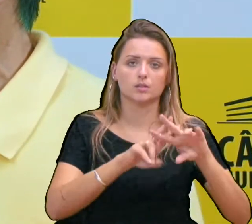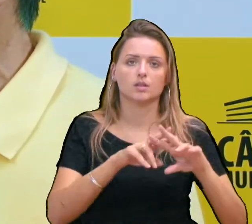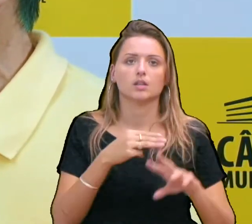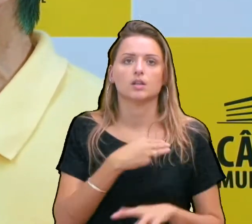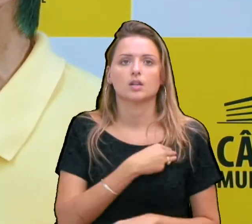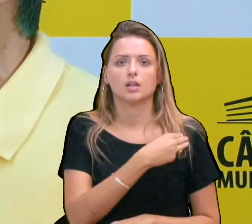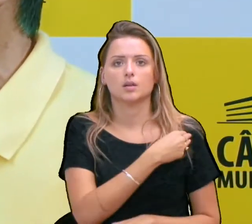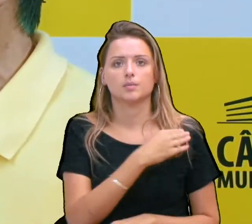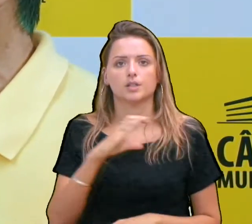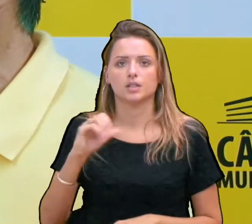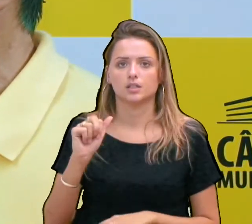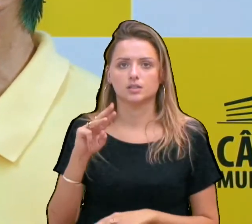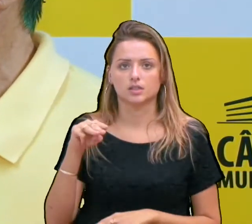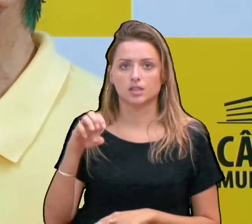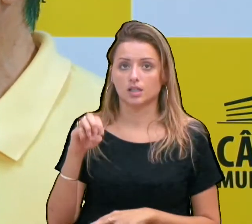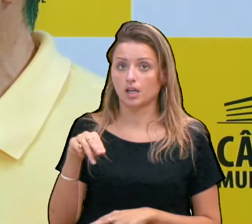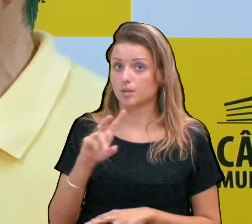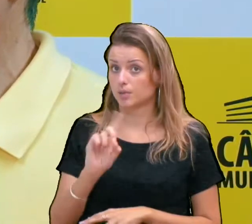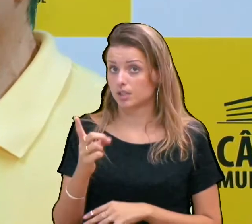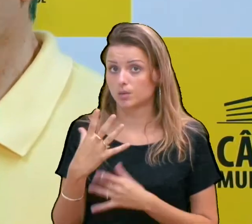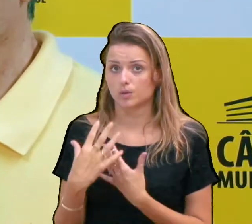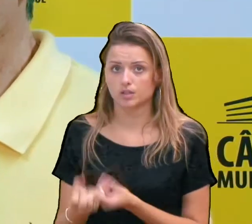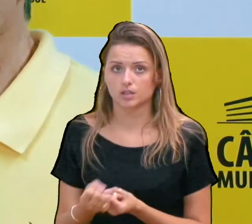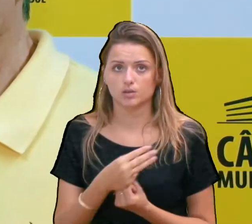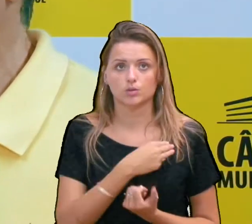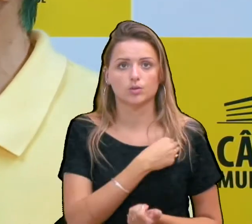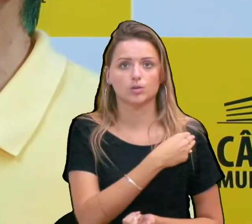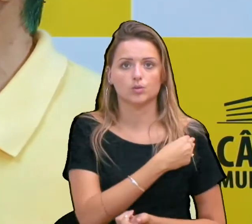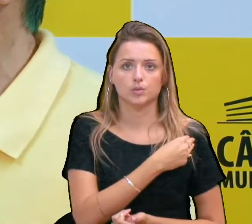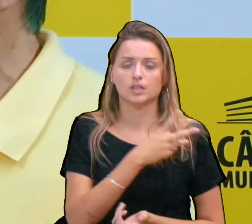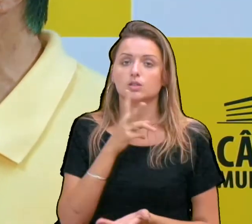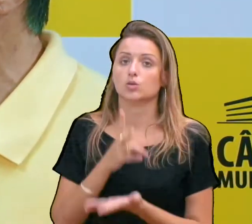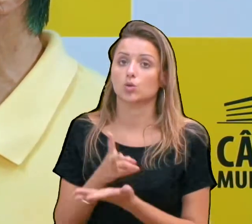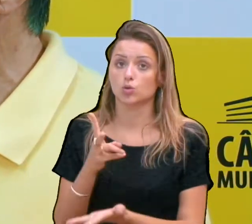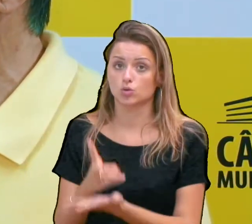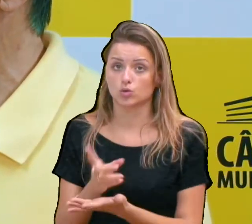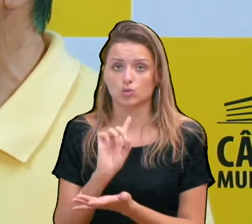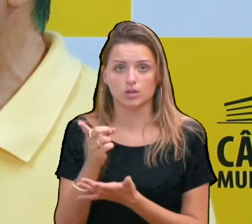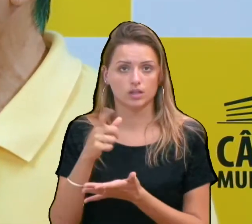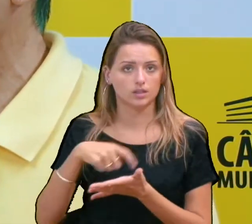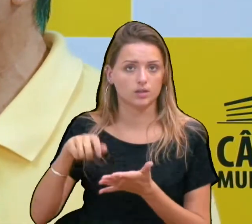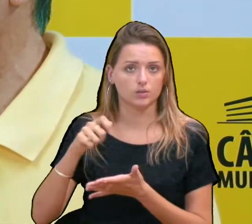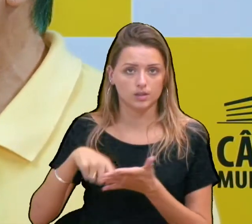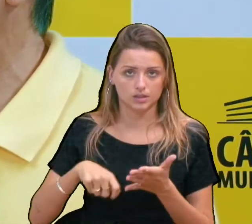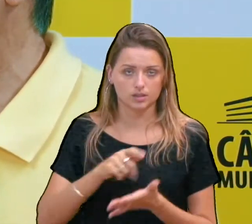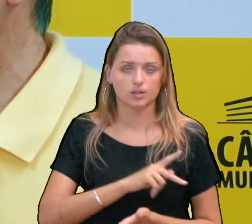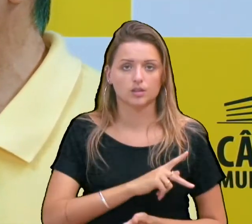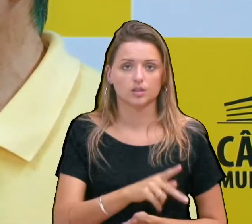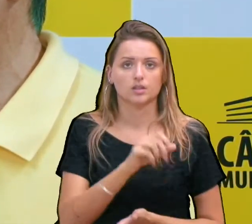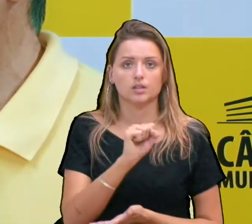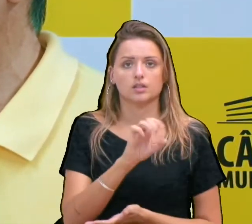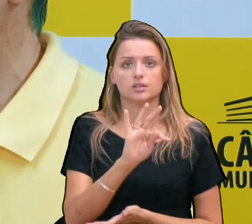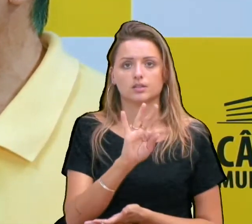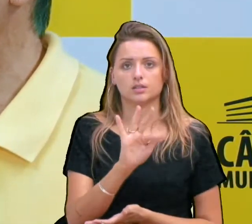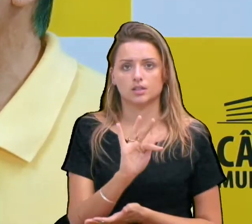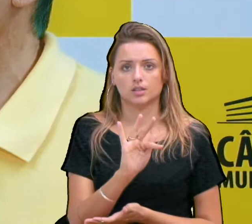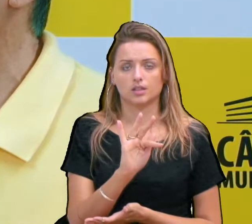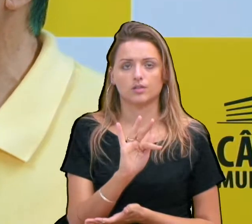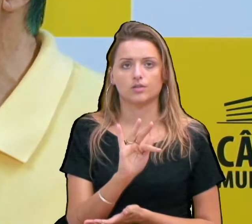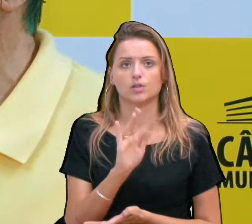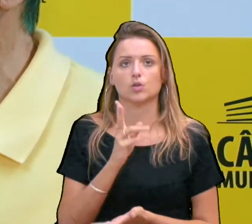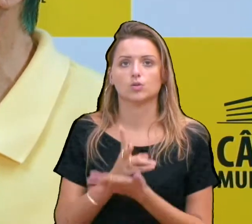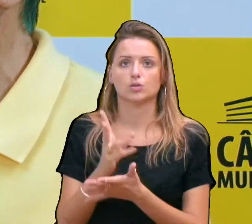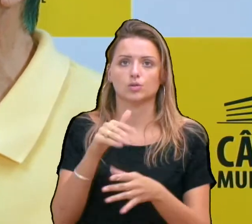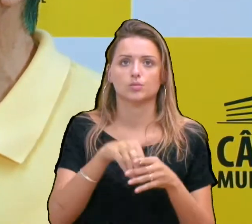ministra Carmen Lúcia vetou isso. E o ministro Barroso manteve o veto da presidente do STF, mandando isto